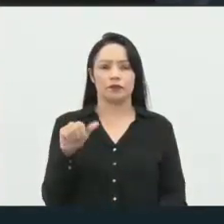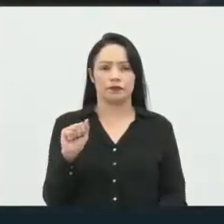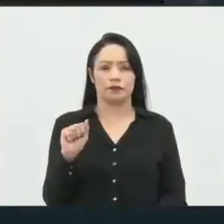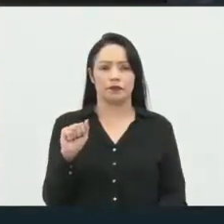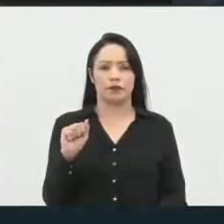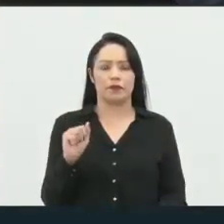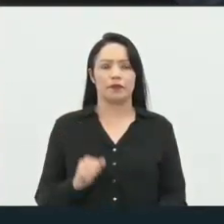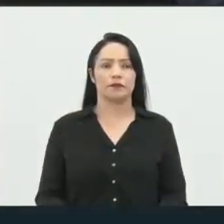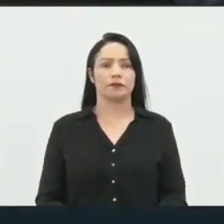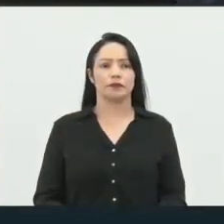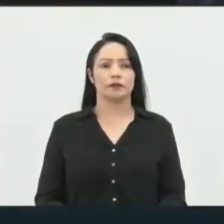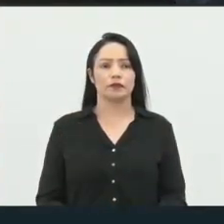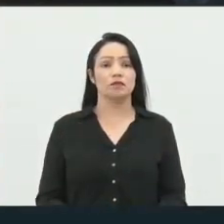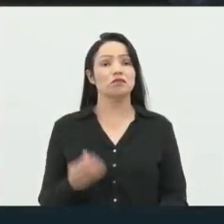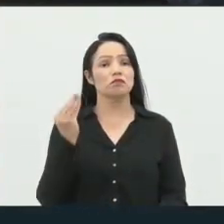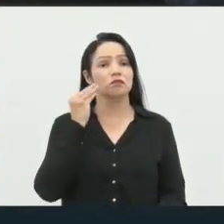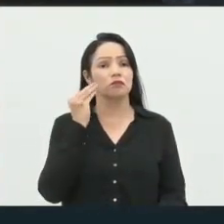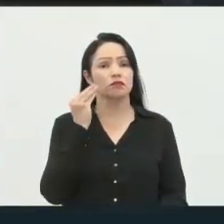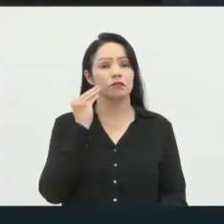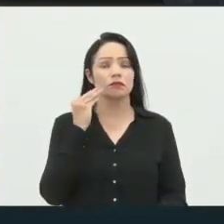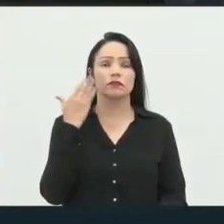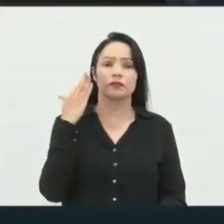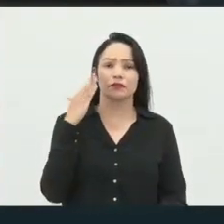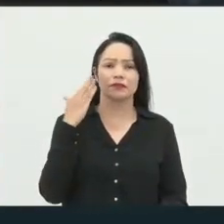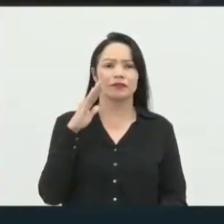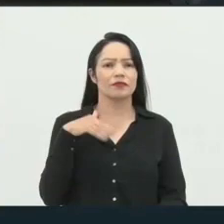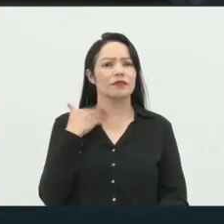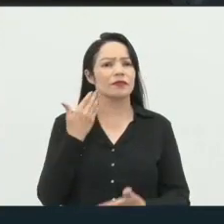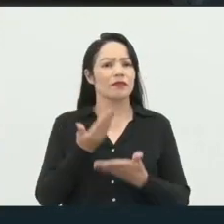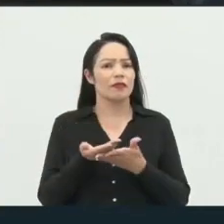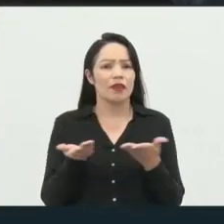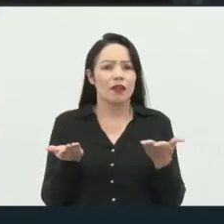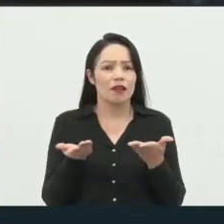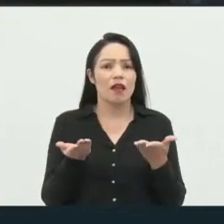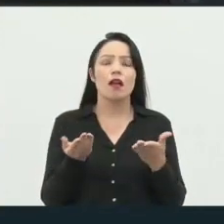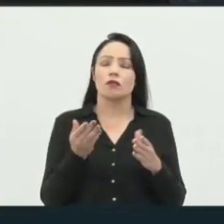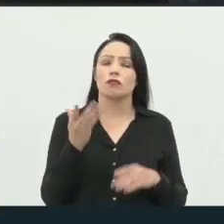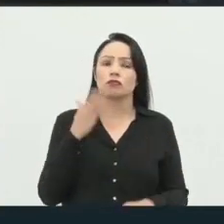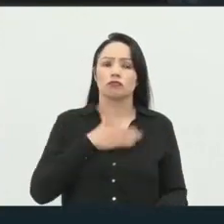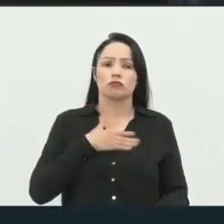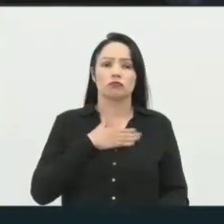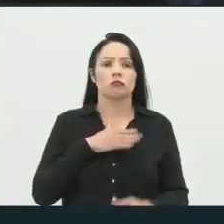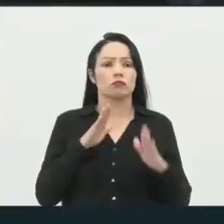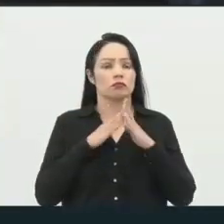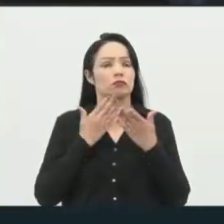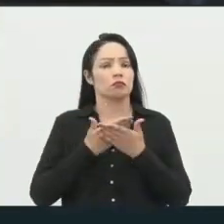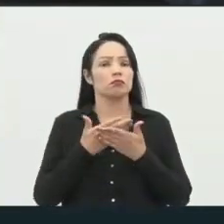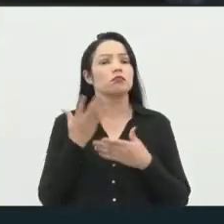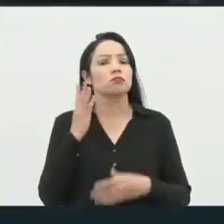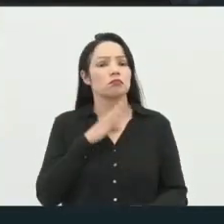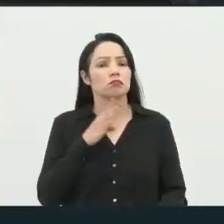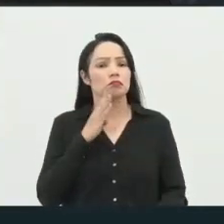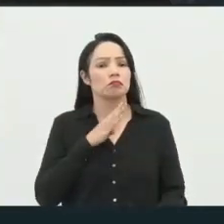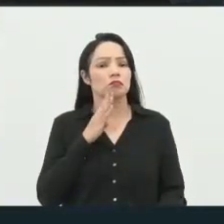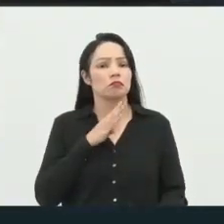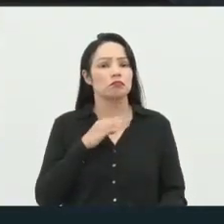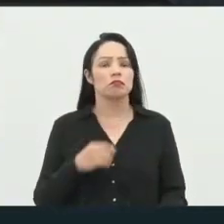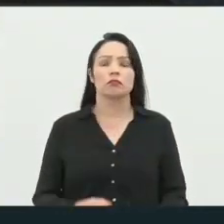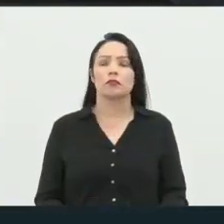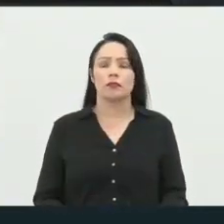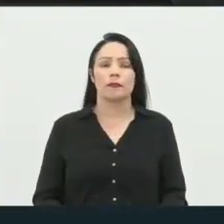e nós estamos lá tentando entender Até agora a escola ficou bonita ficou legal né Vereador Lucas Sanches